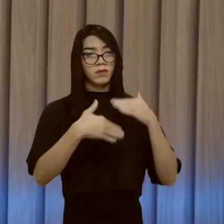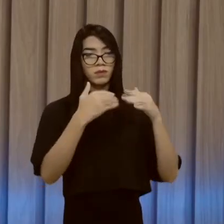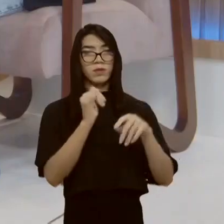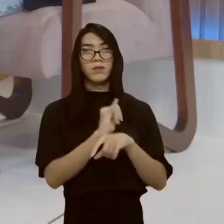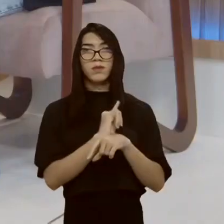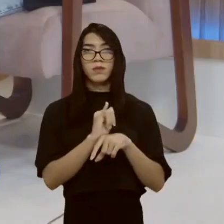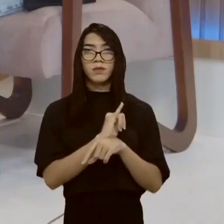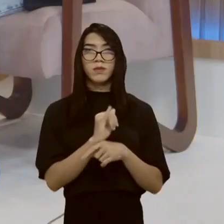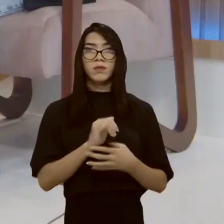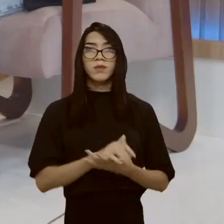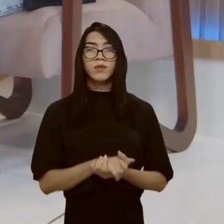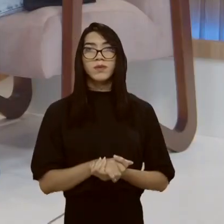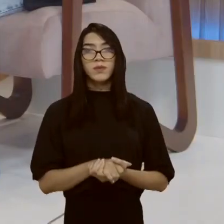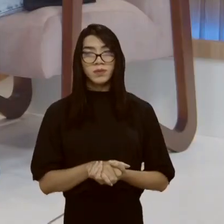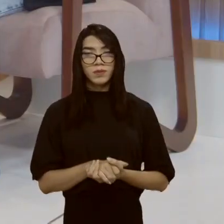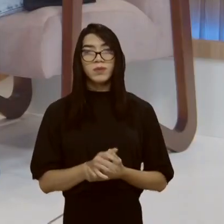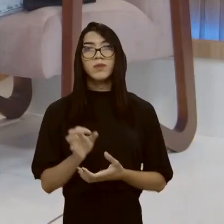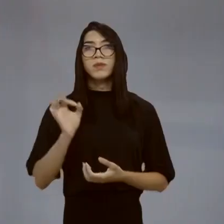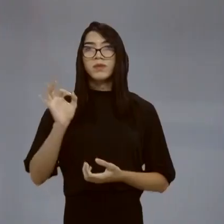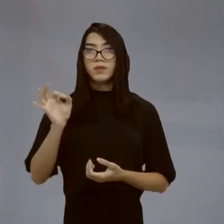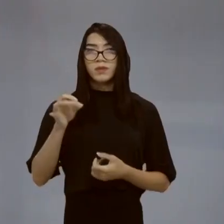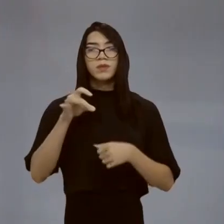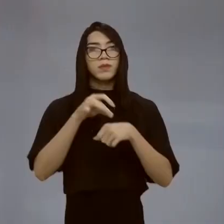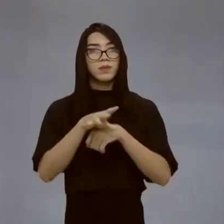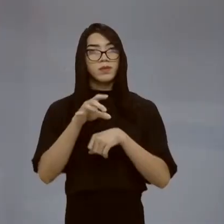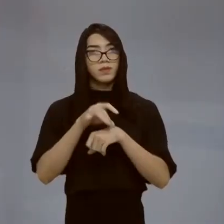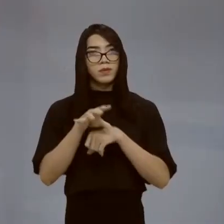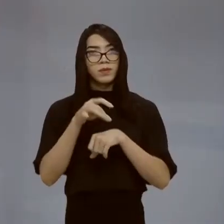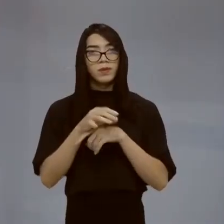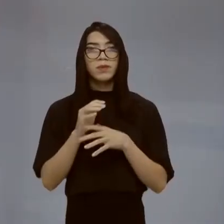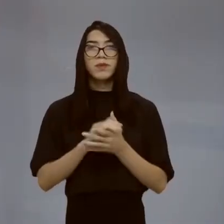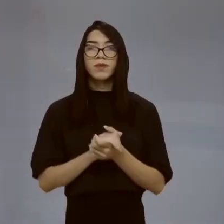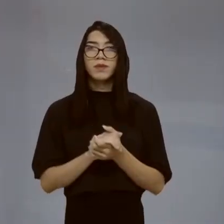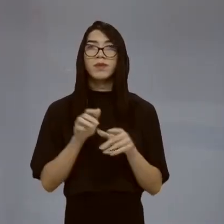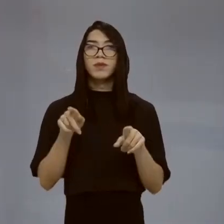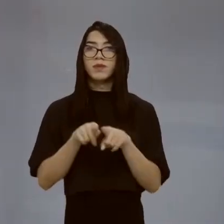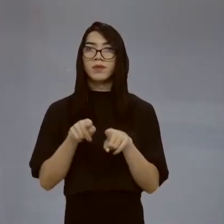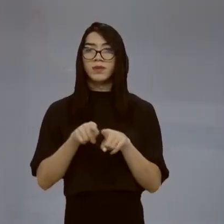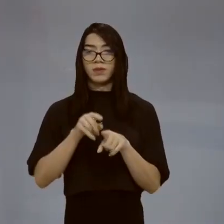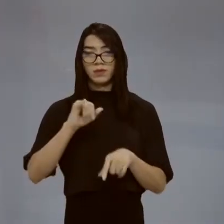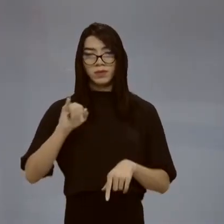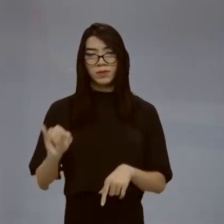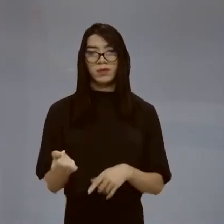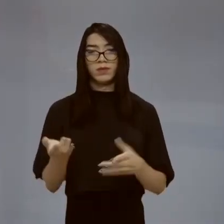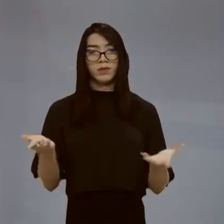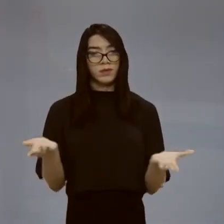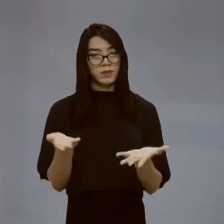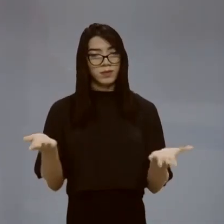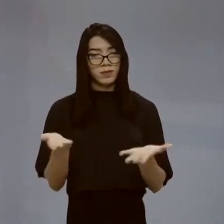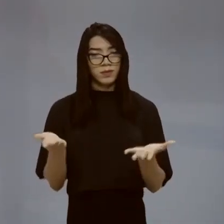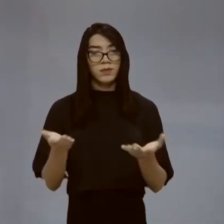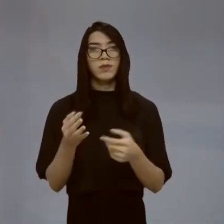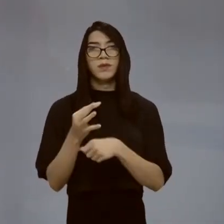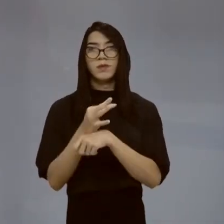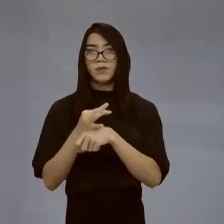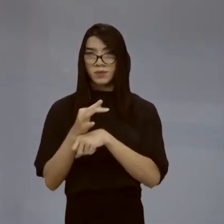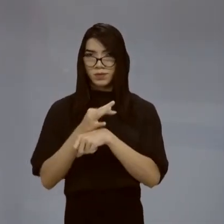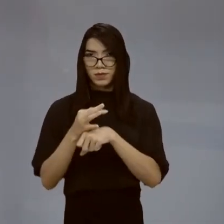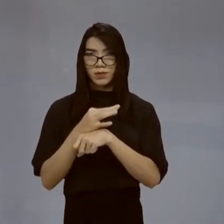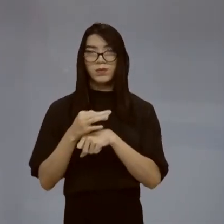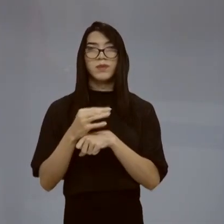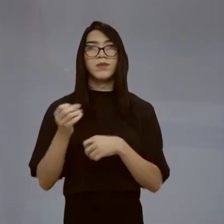né? Então tá aí, né? Dicas dadas, inclusive podemos aproveitar esse momento de férias para inserir aí